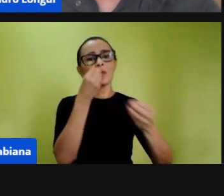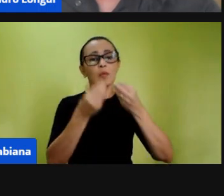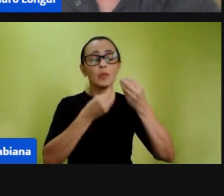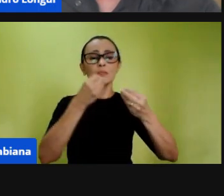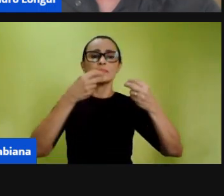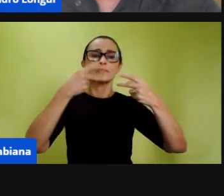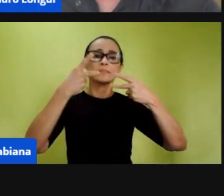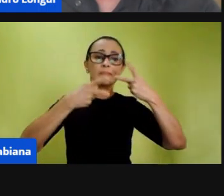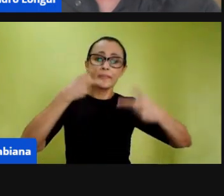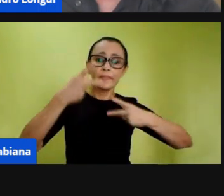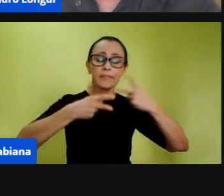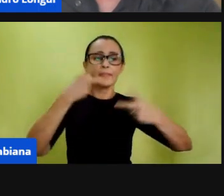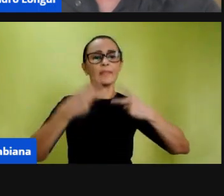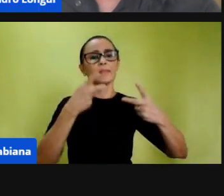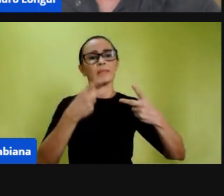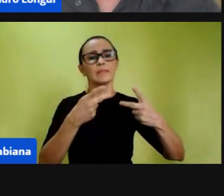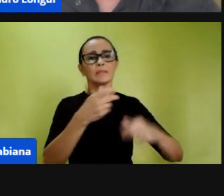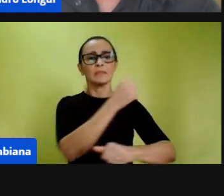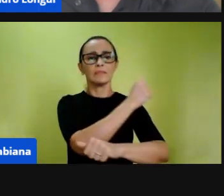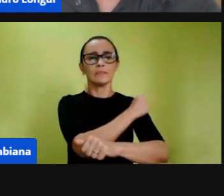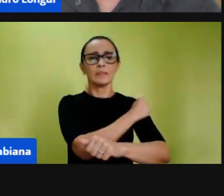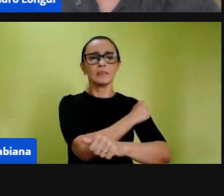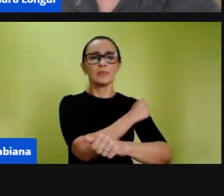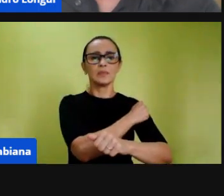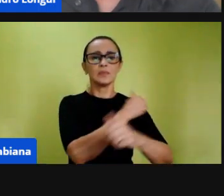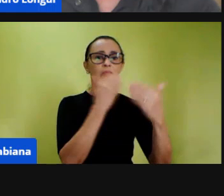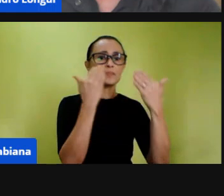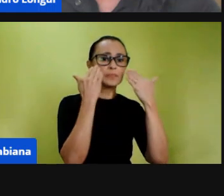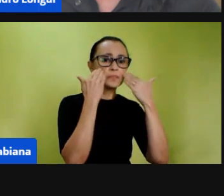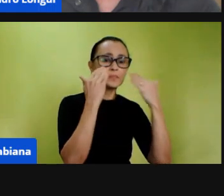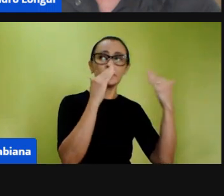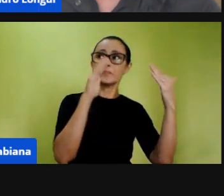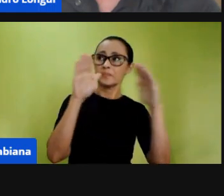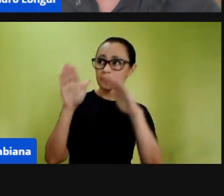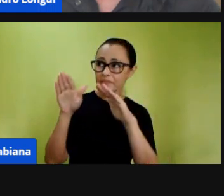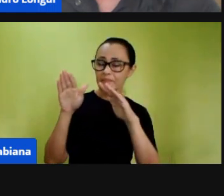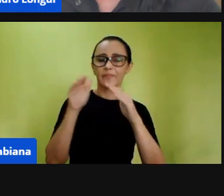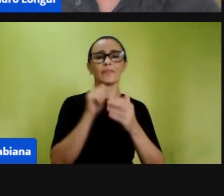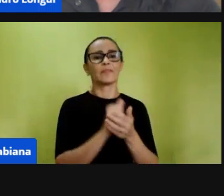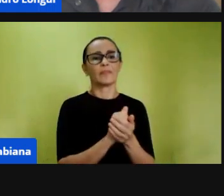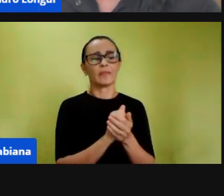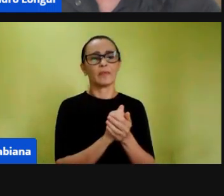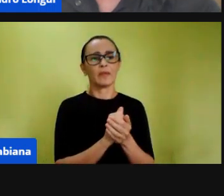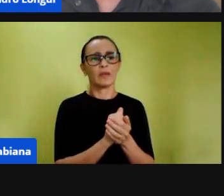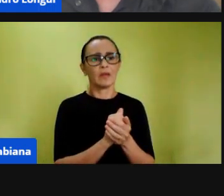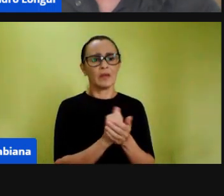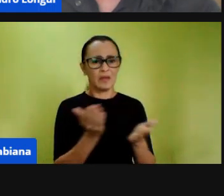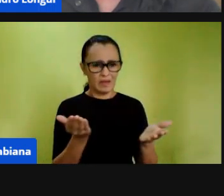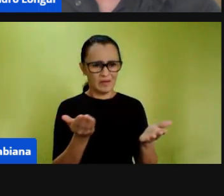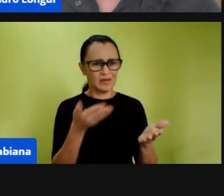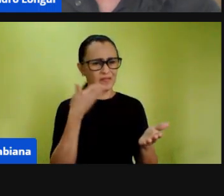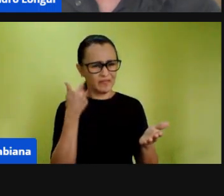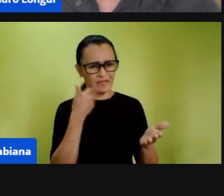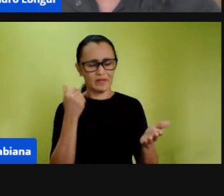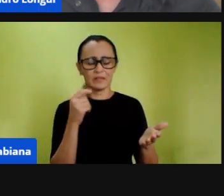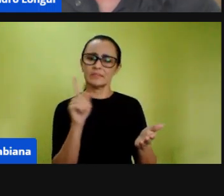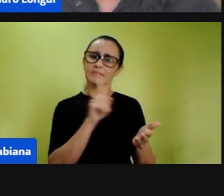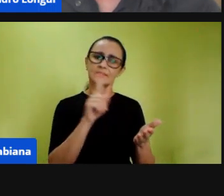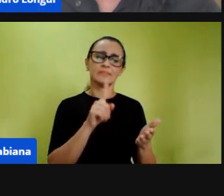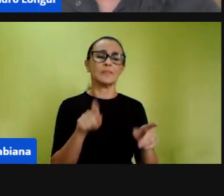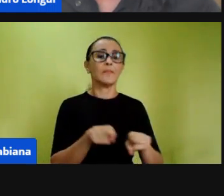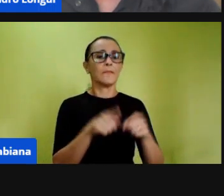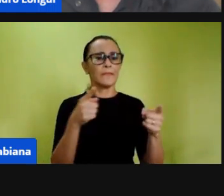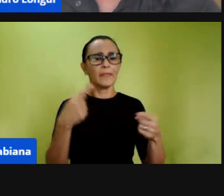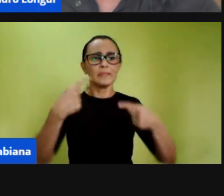a concentração deles nestas aulas. Não tem sido fácil, mas tem sido um desafio interessante, porque